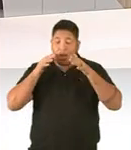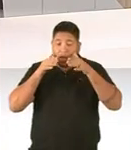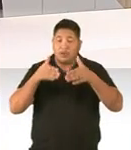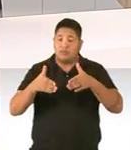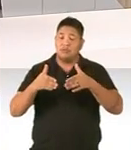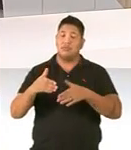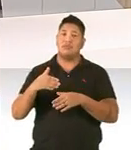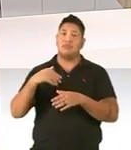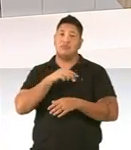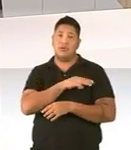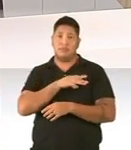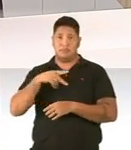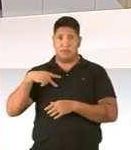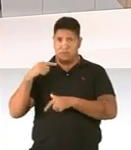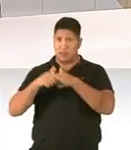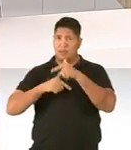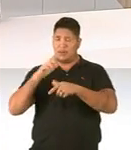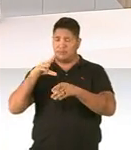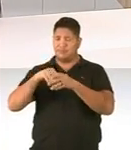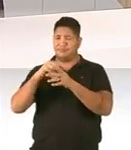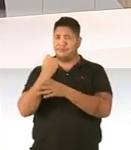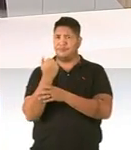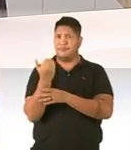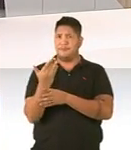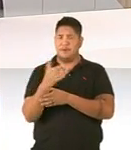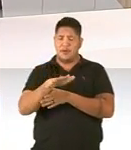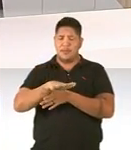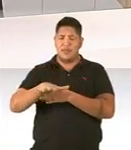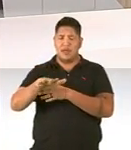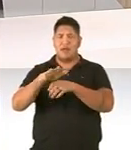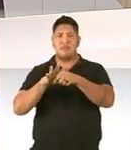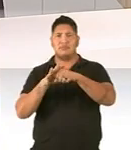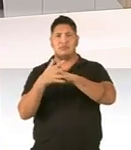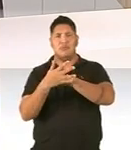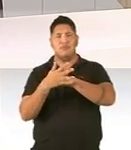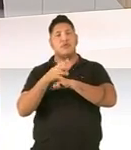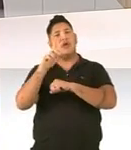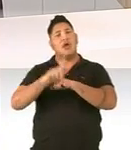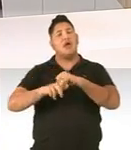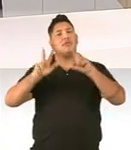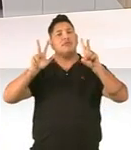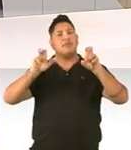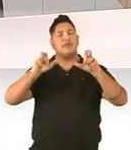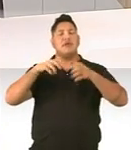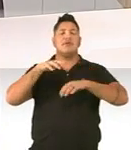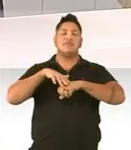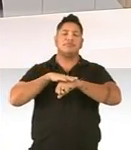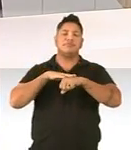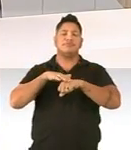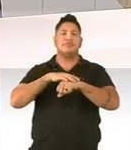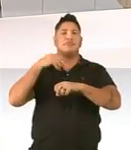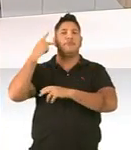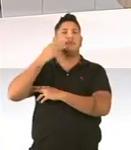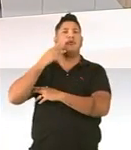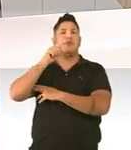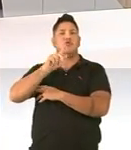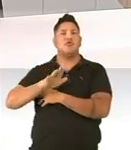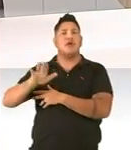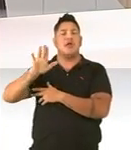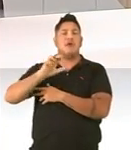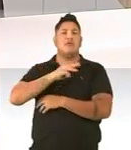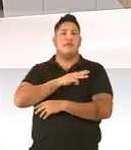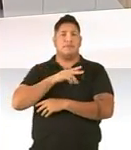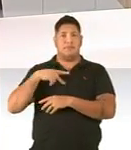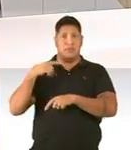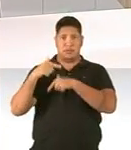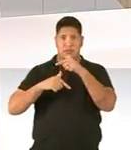A atuação do Ministério Público do Trabalho dentro e fora do âmbito da Covid-19 é um dos assuntos abordados pelo